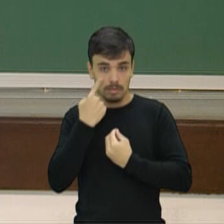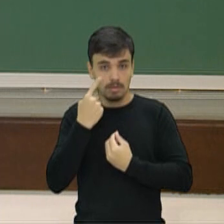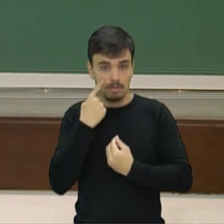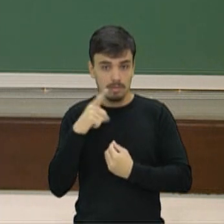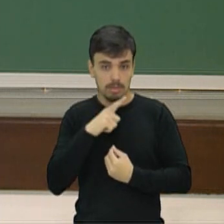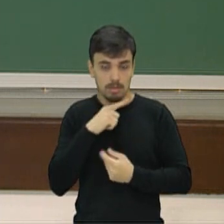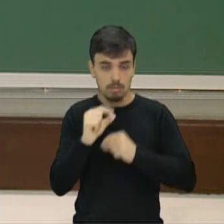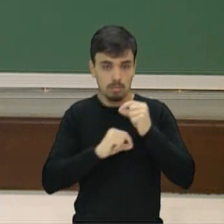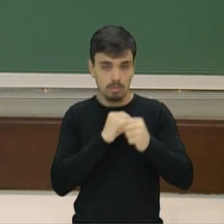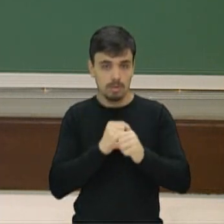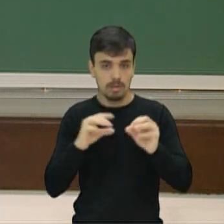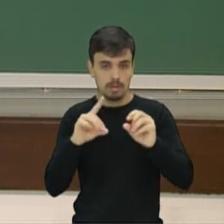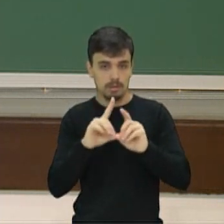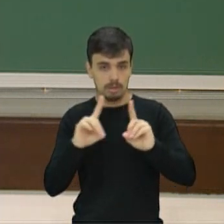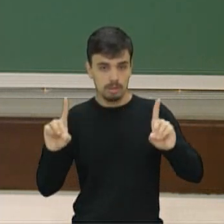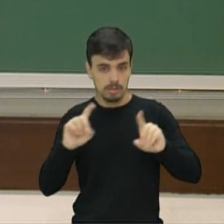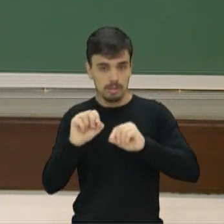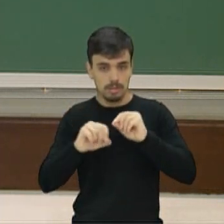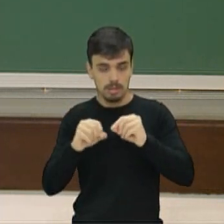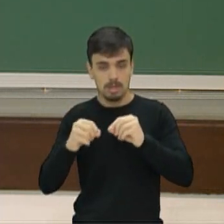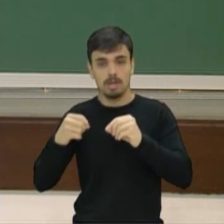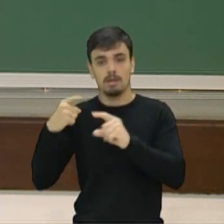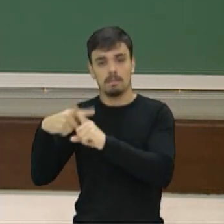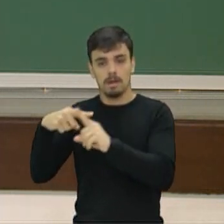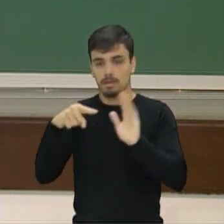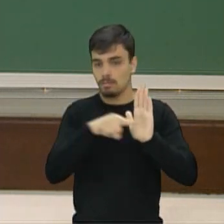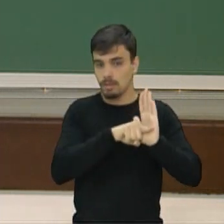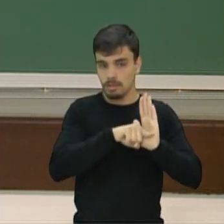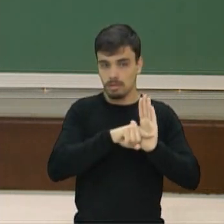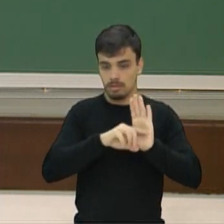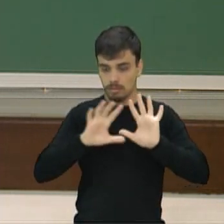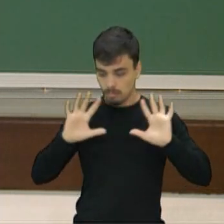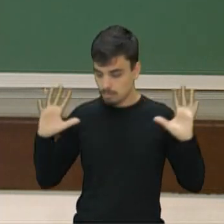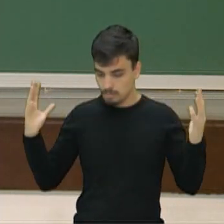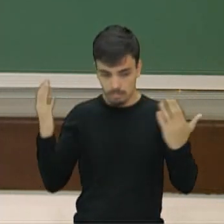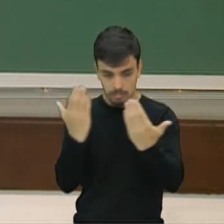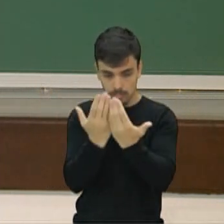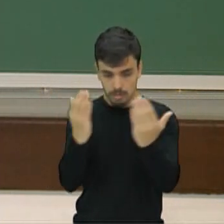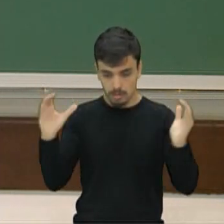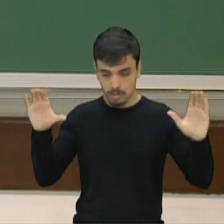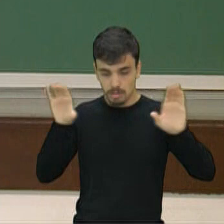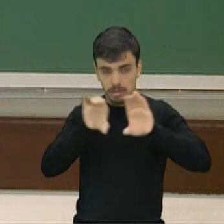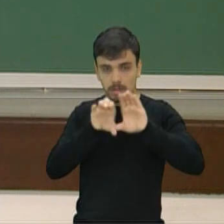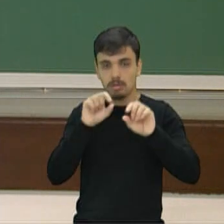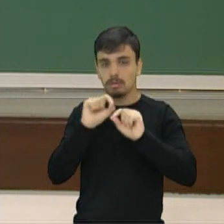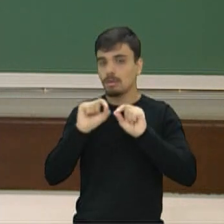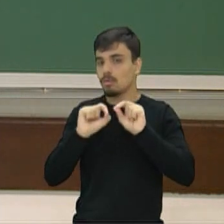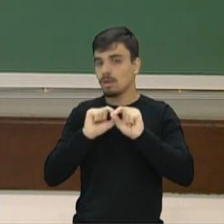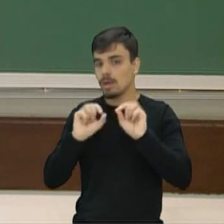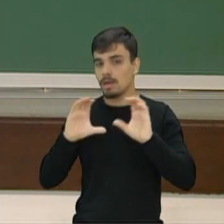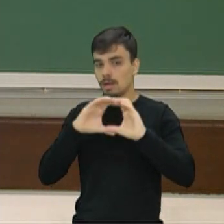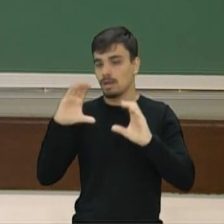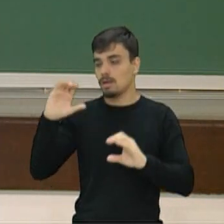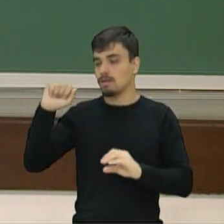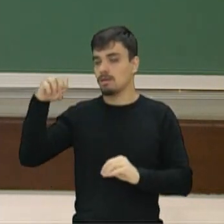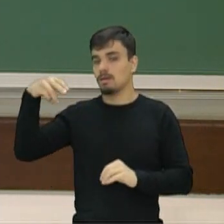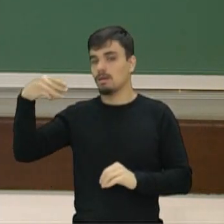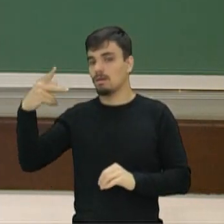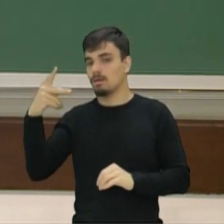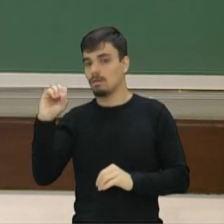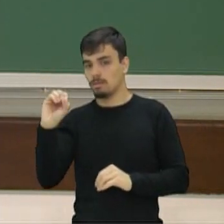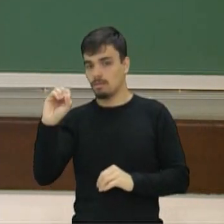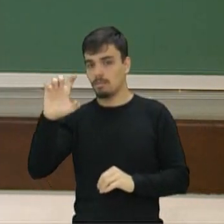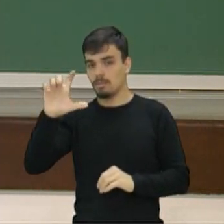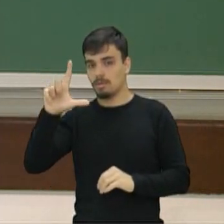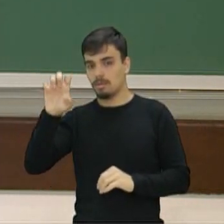uma interação à distância, é porque ao redor dessa carga tem um campo chamado campo elétrico. Pensa assim, ó,